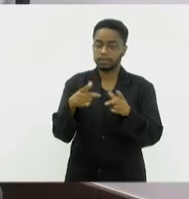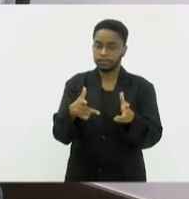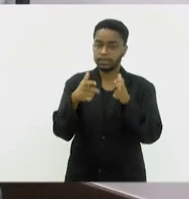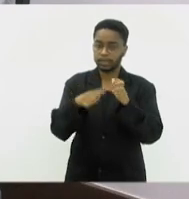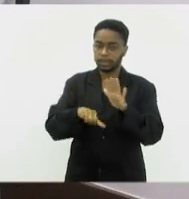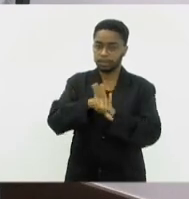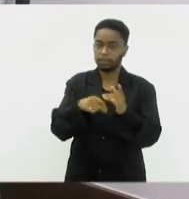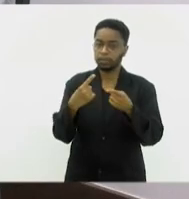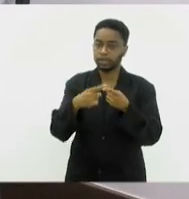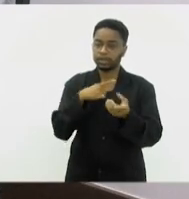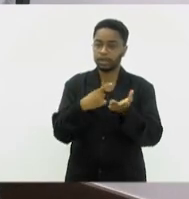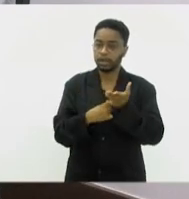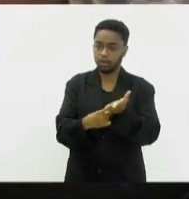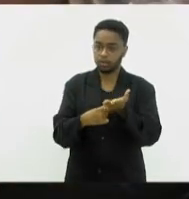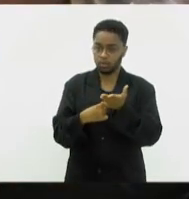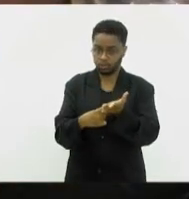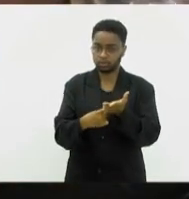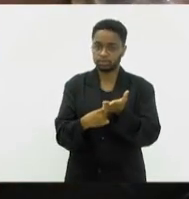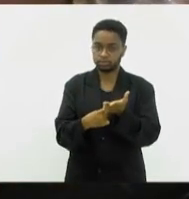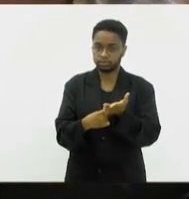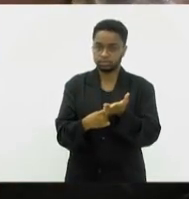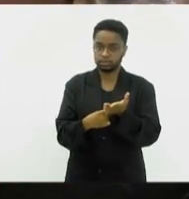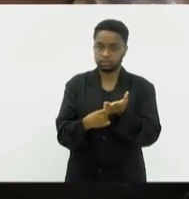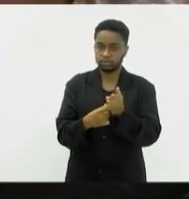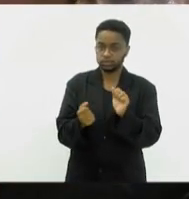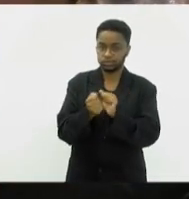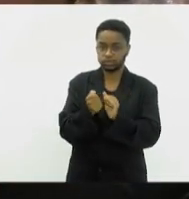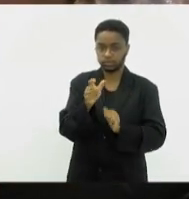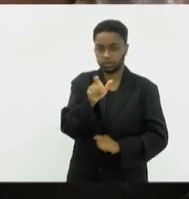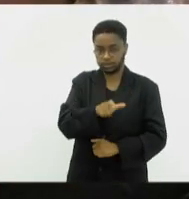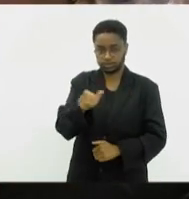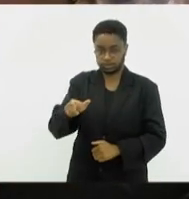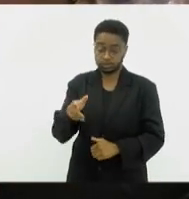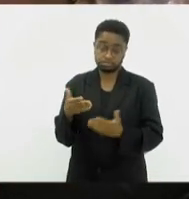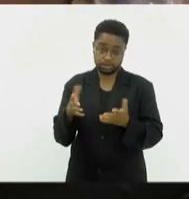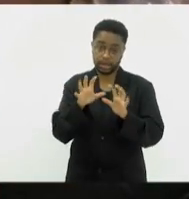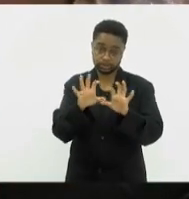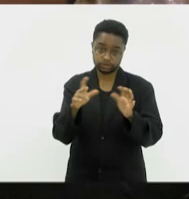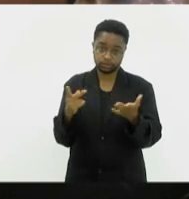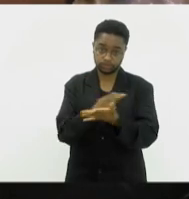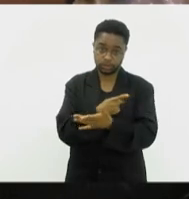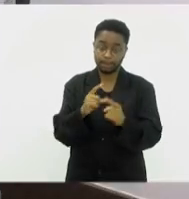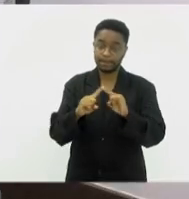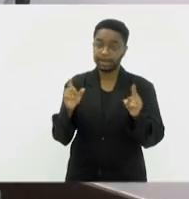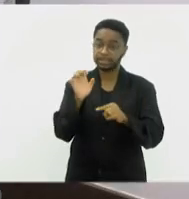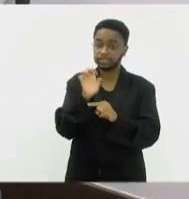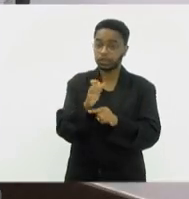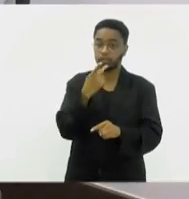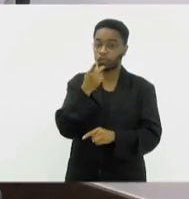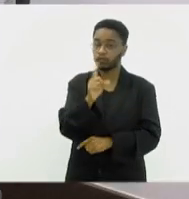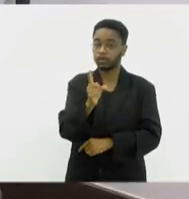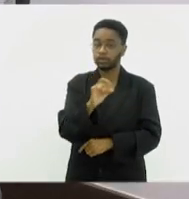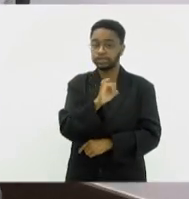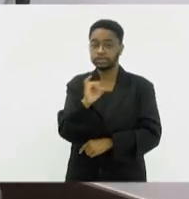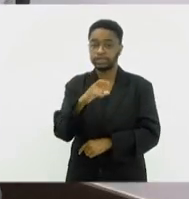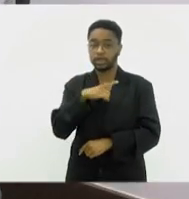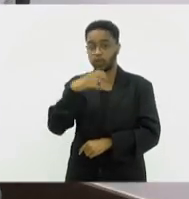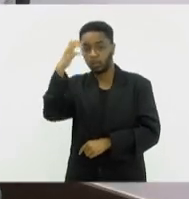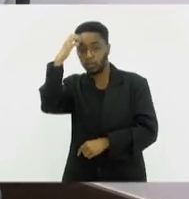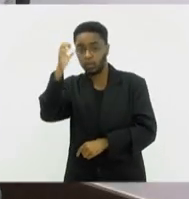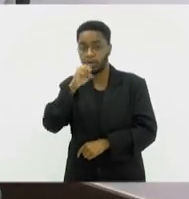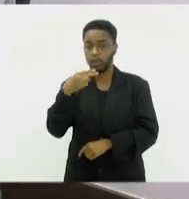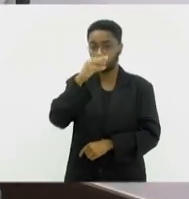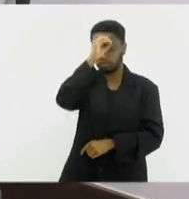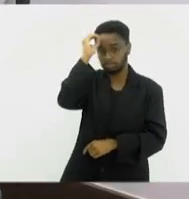um acordo, vulgarmente Entendi. Chamando, com a parte ou as partes. E foi o caso. Mas o Estado não disse se o senhor é culpado